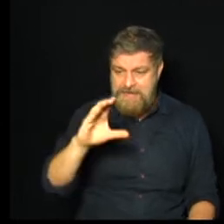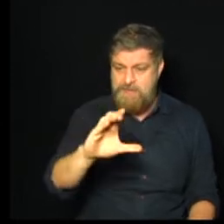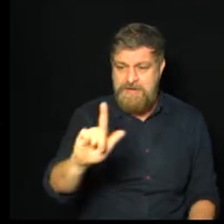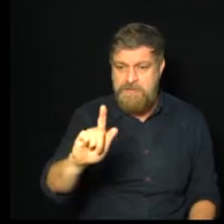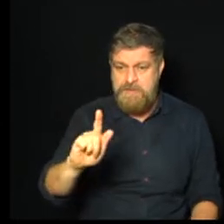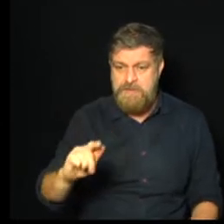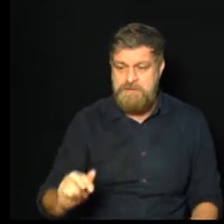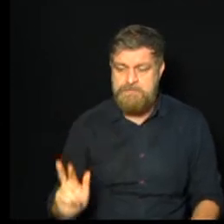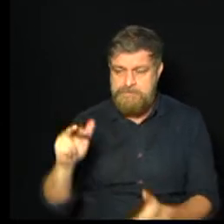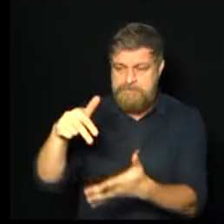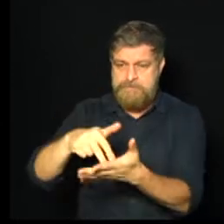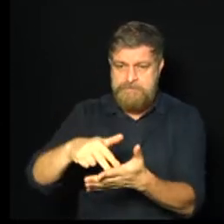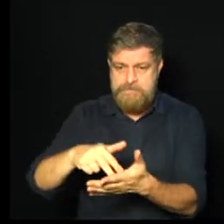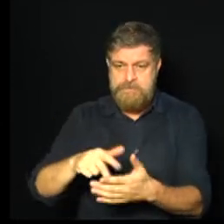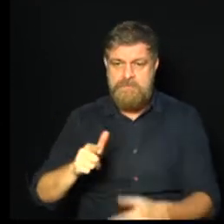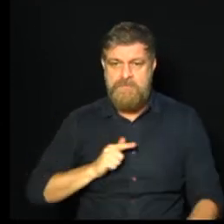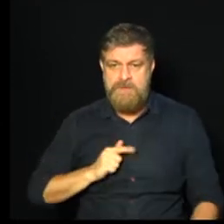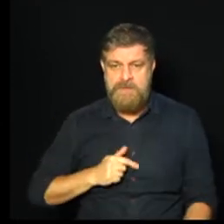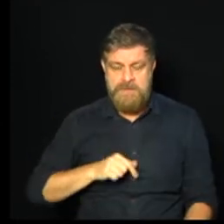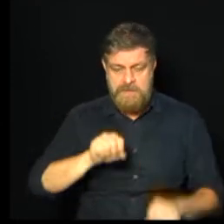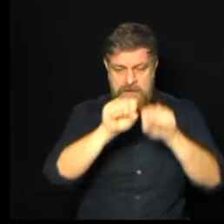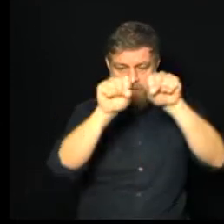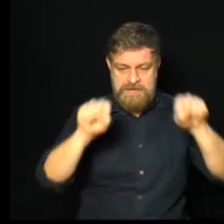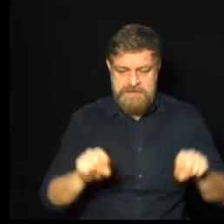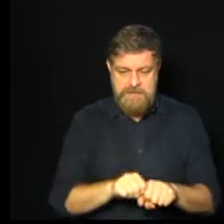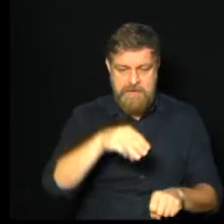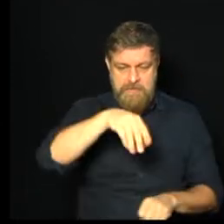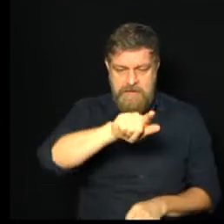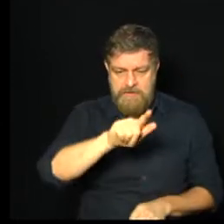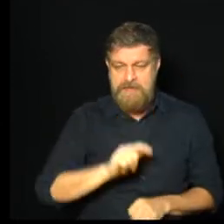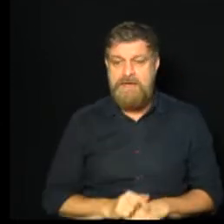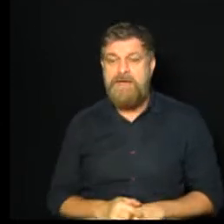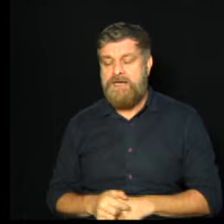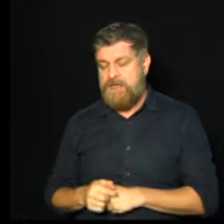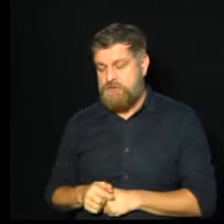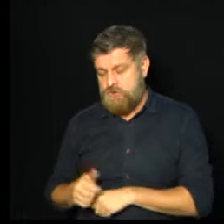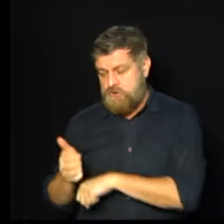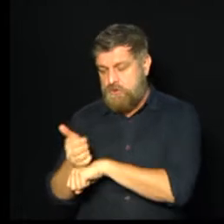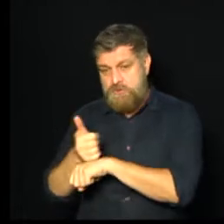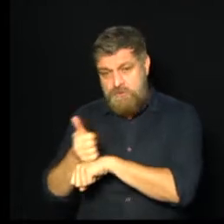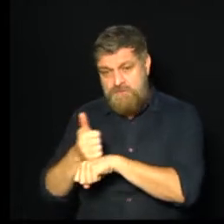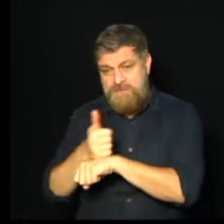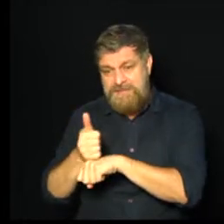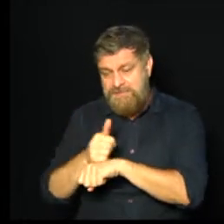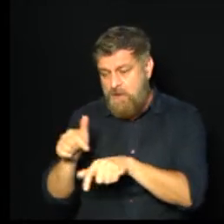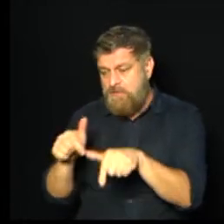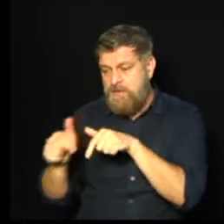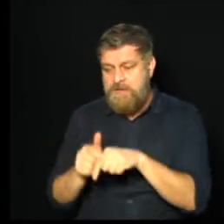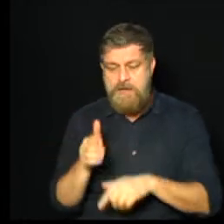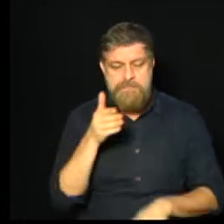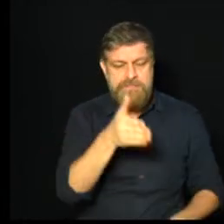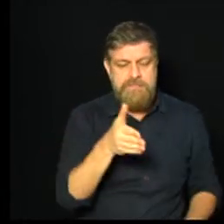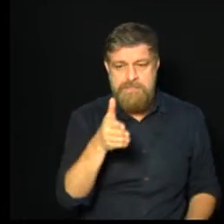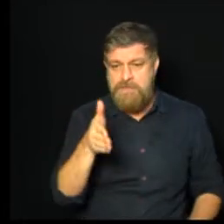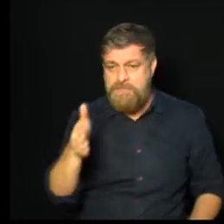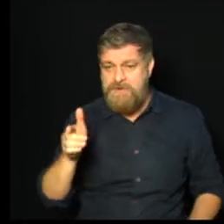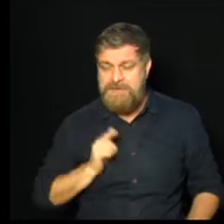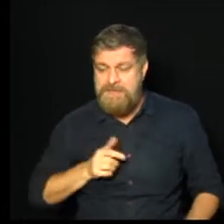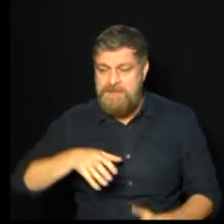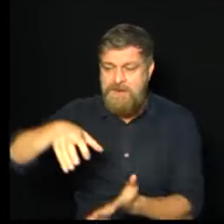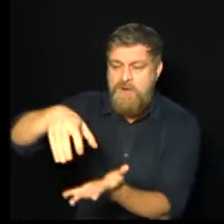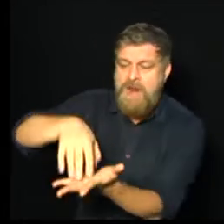restante será remanejado para dentro da rede Mário Gatti. E a gente espera suprir postos que estão dando alguns